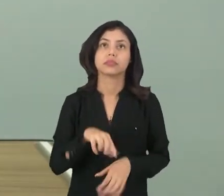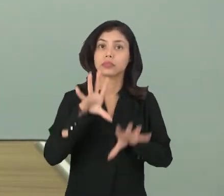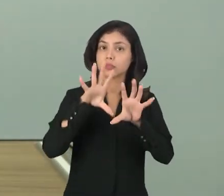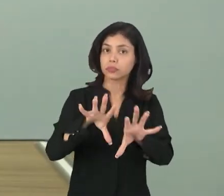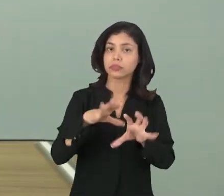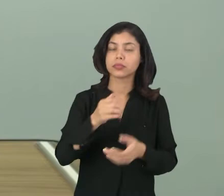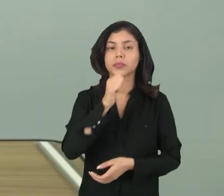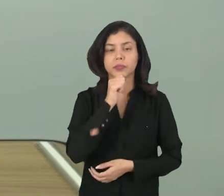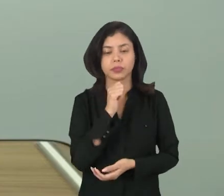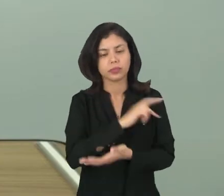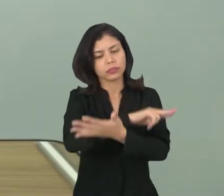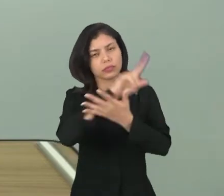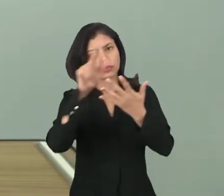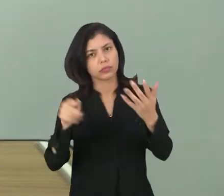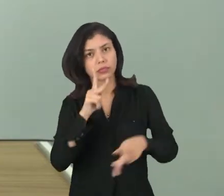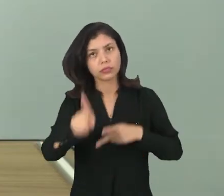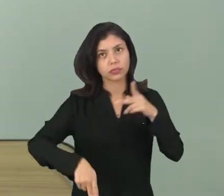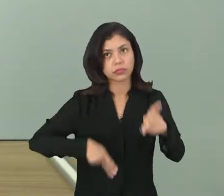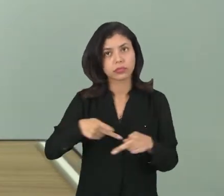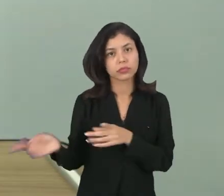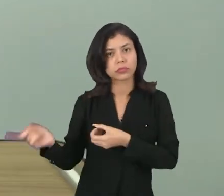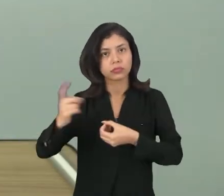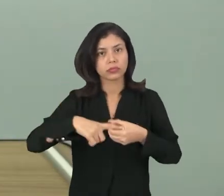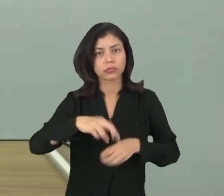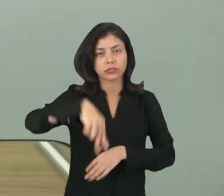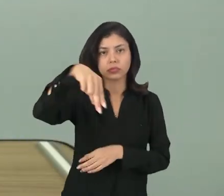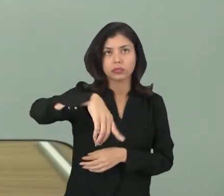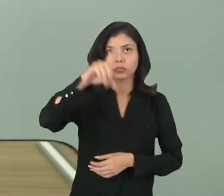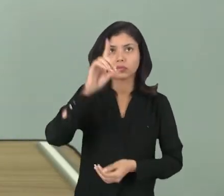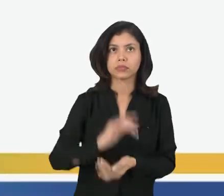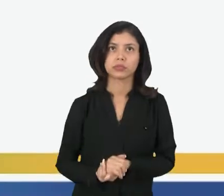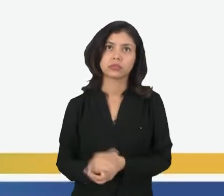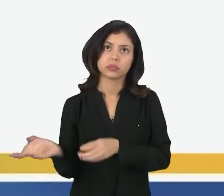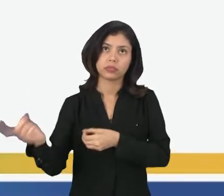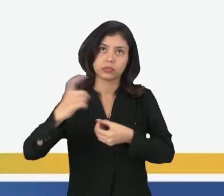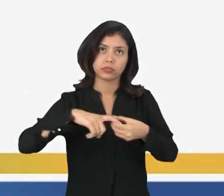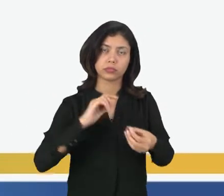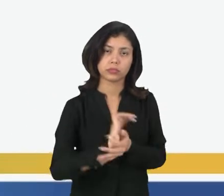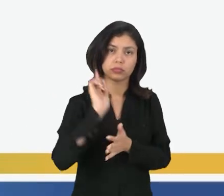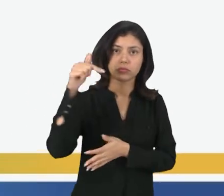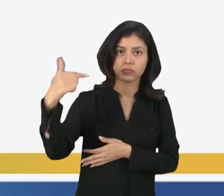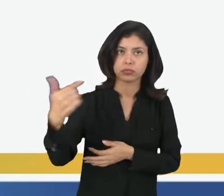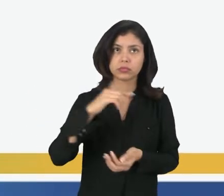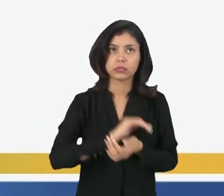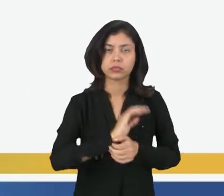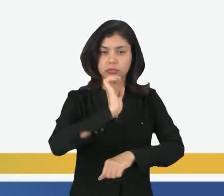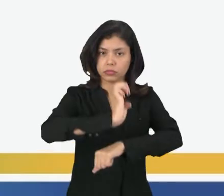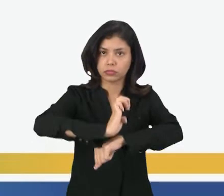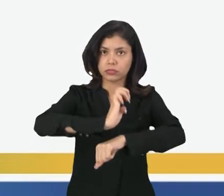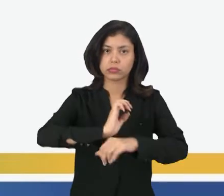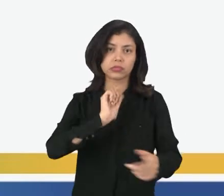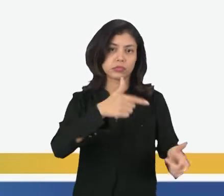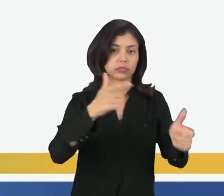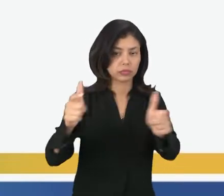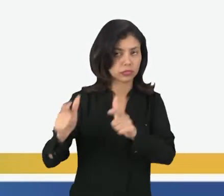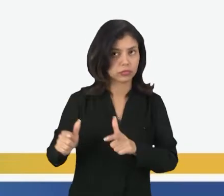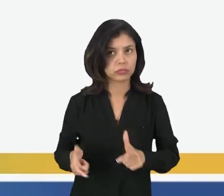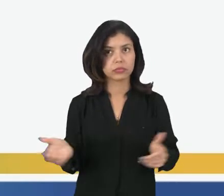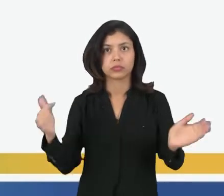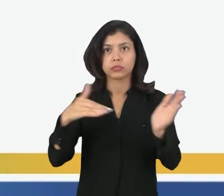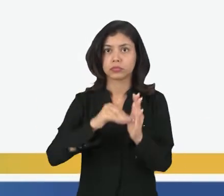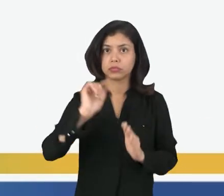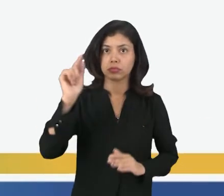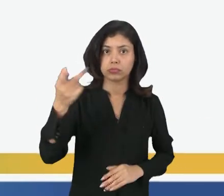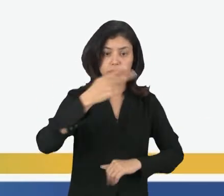isso, vieram vários povos, vieram nordestinos, vieram povos de outros estados, de outras regiões e até